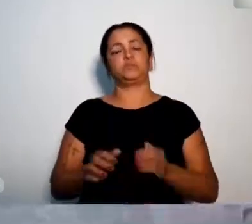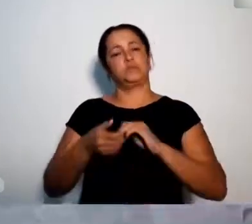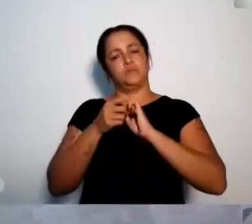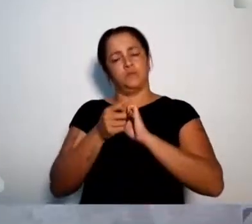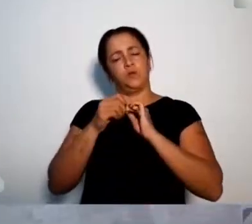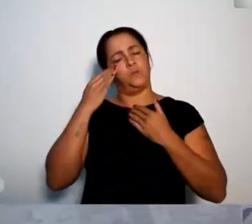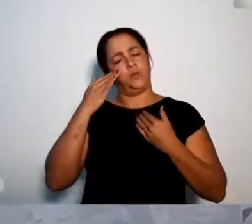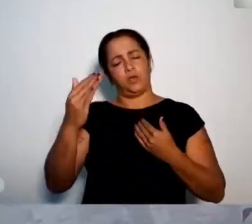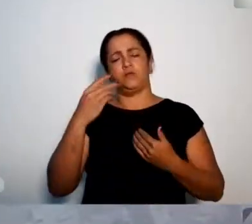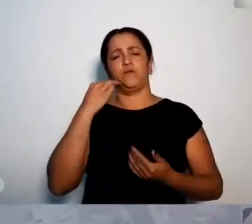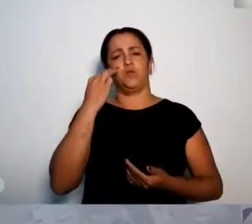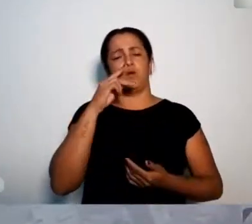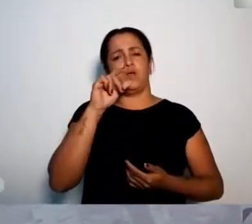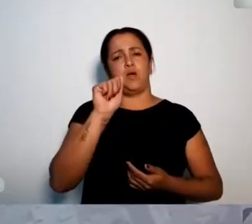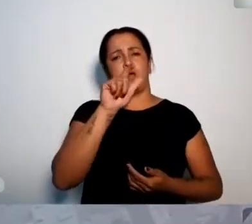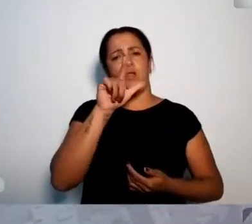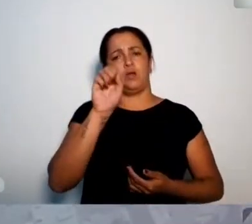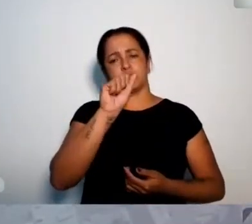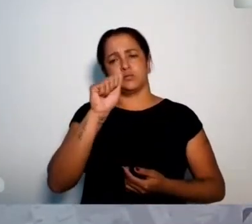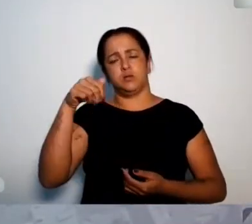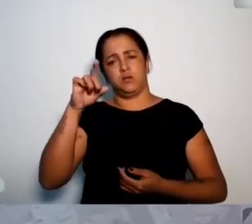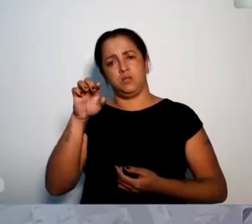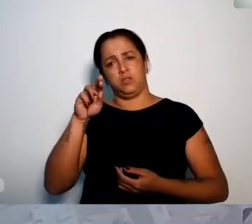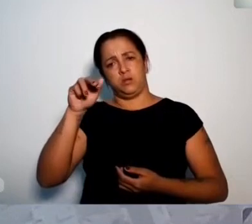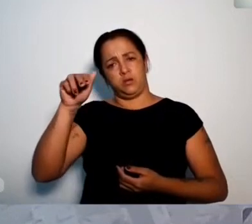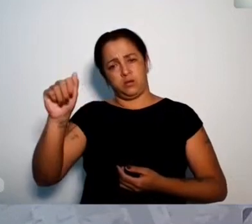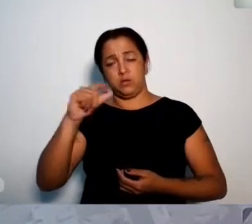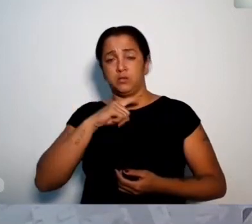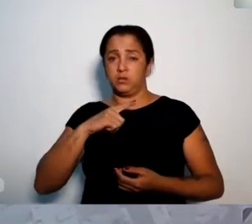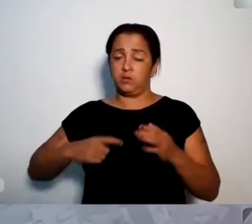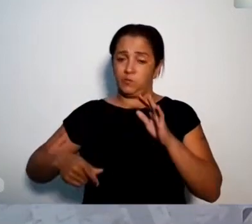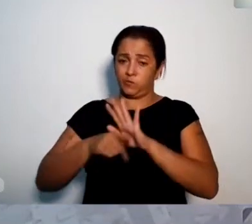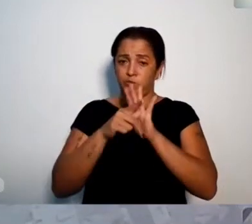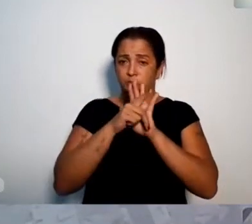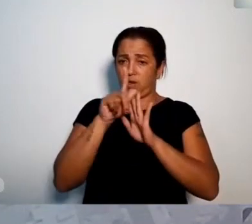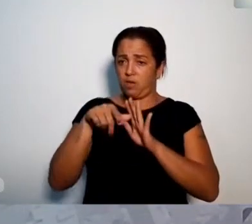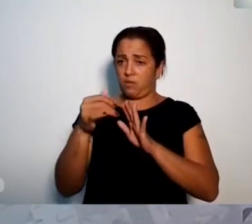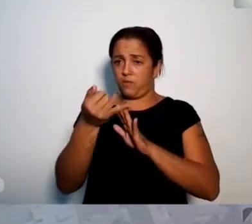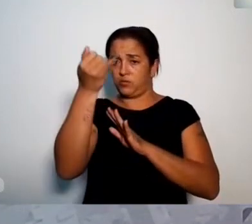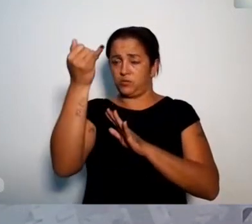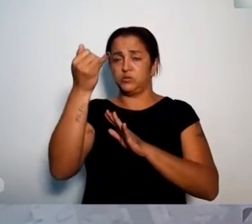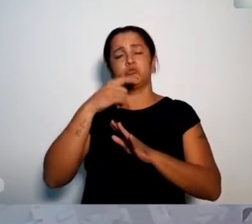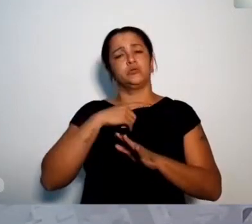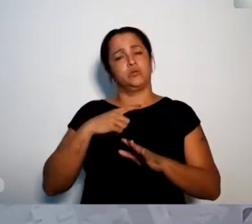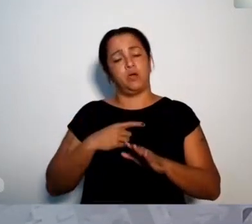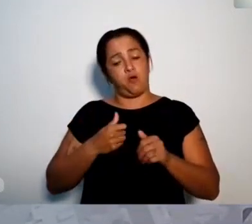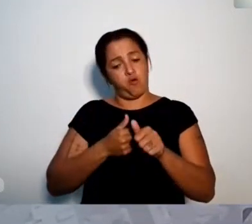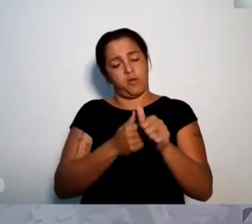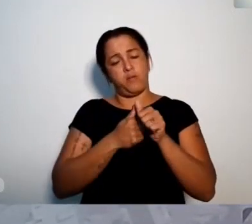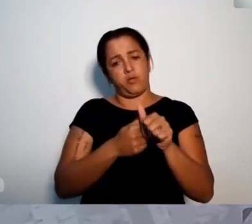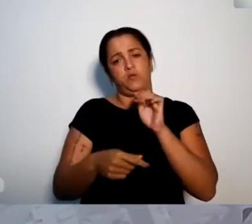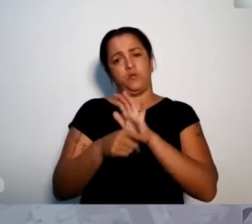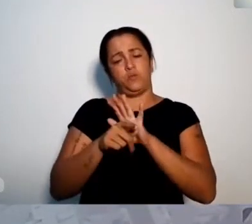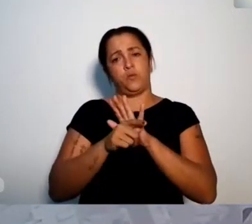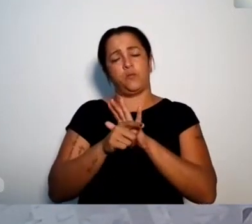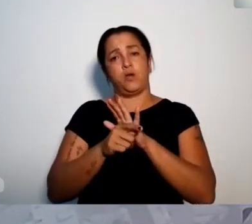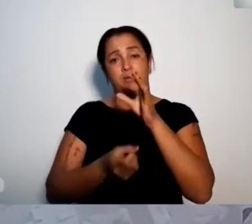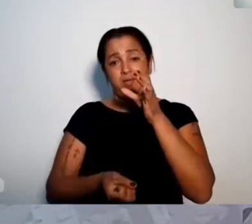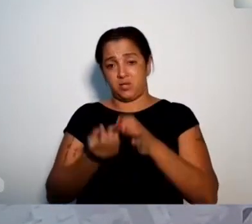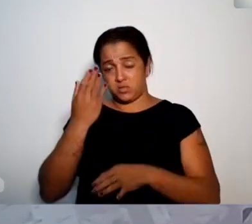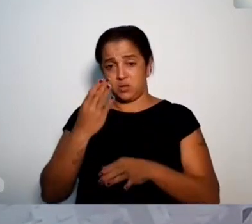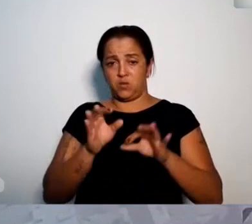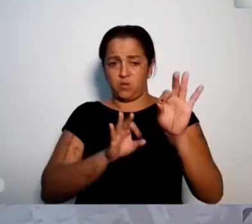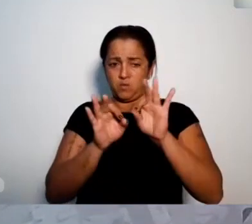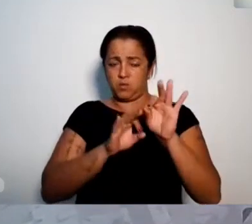Luquez, pela parte. O apoio de Vossa Excelência é muito importante. Acho que o acompanhamento da criação e instituição desse conselho é